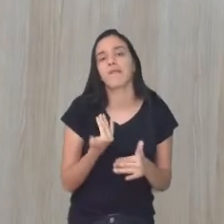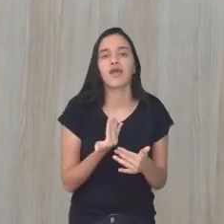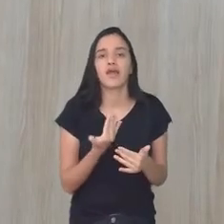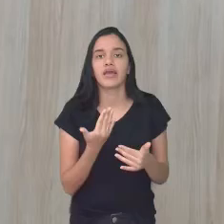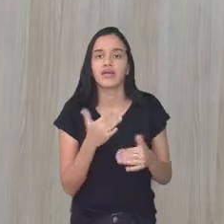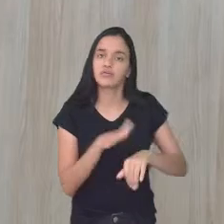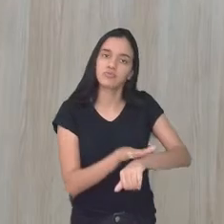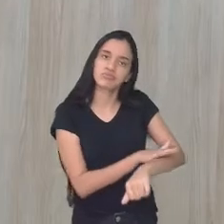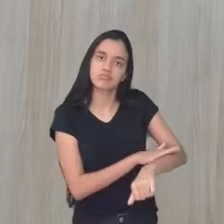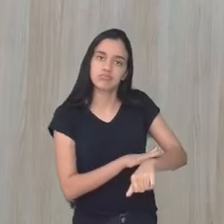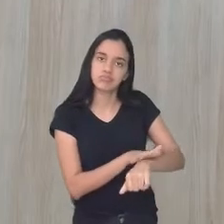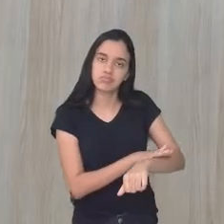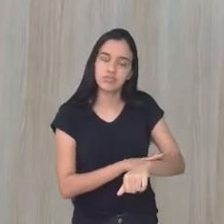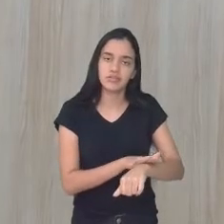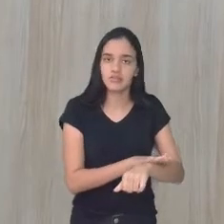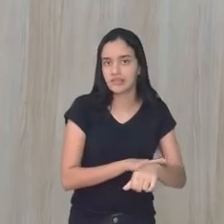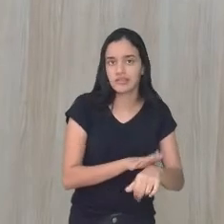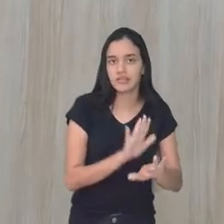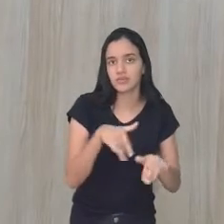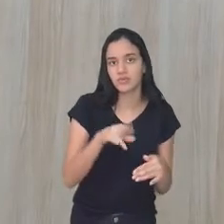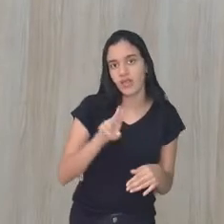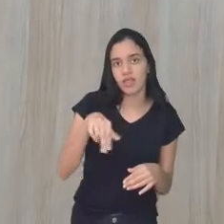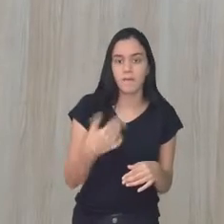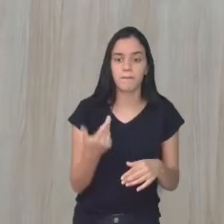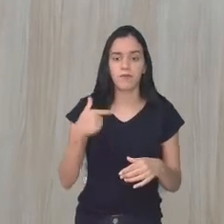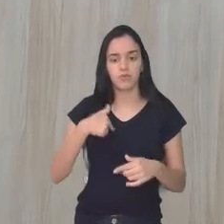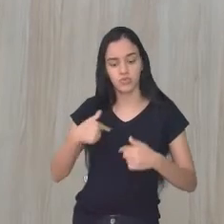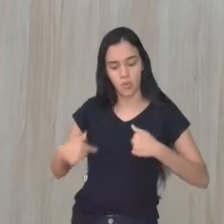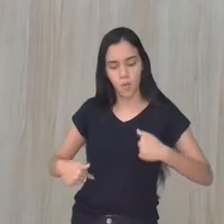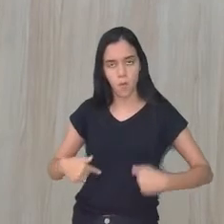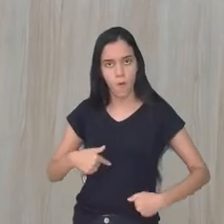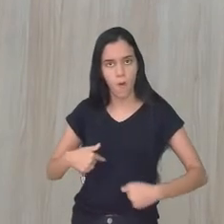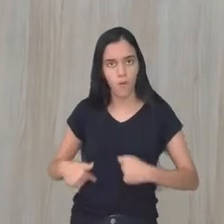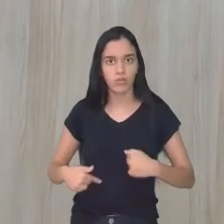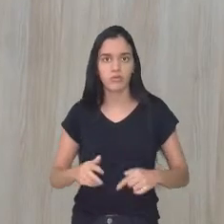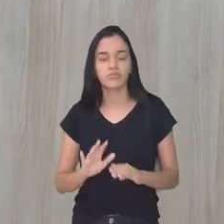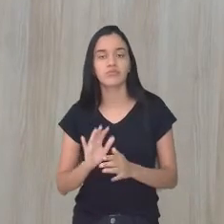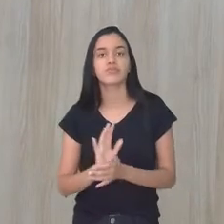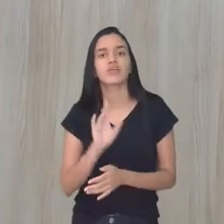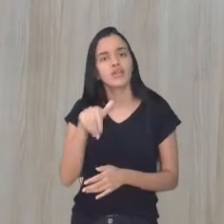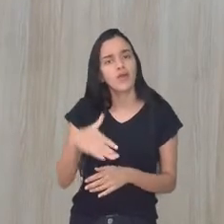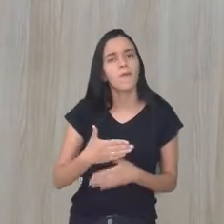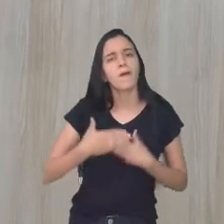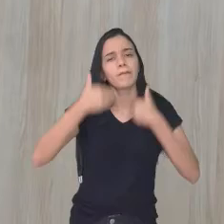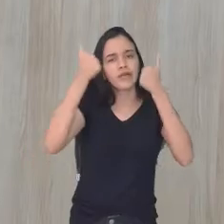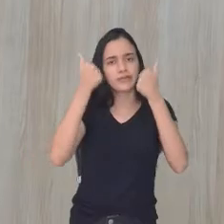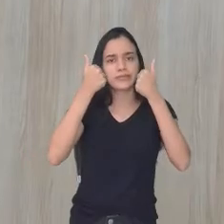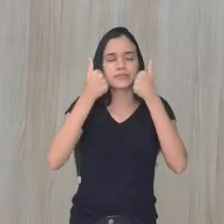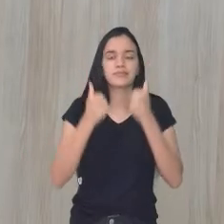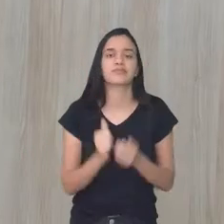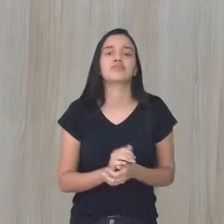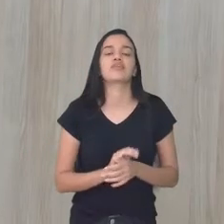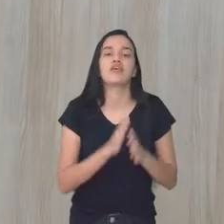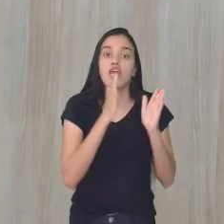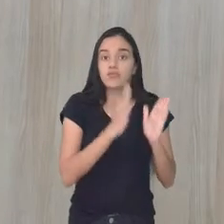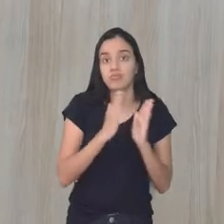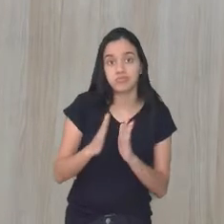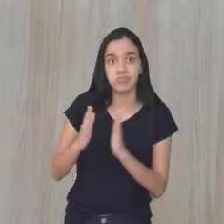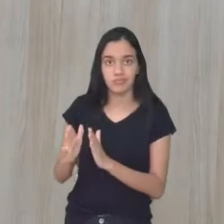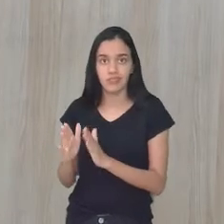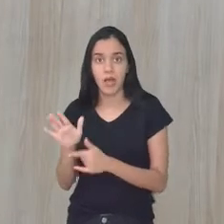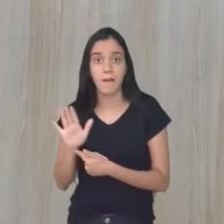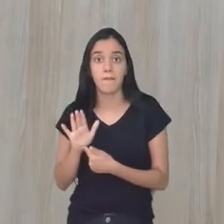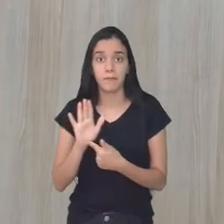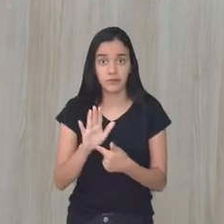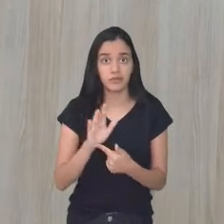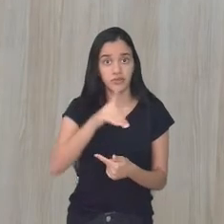formar o tecido, e do tecido vai formar o órgão. Então, quem colocou assim, dá uma melhorada e fala o passo a passo, mostrando